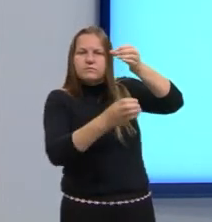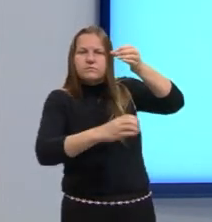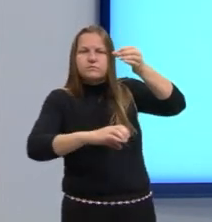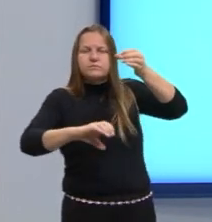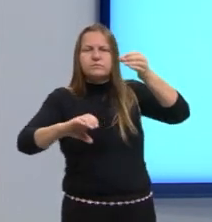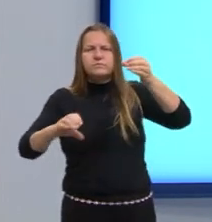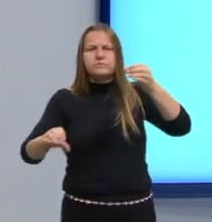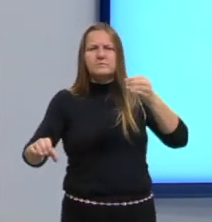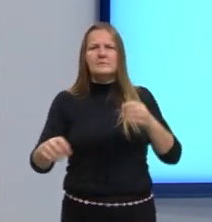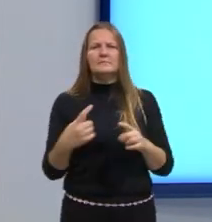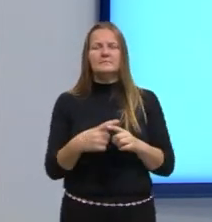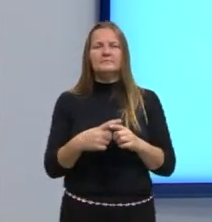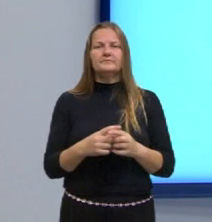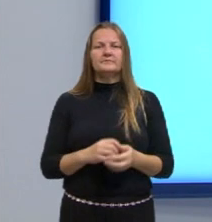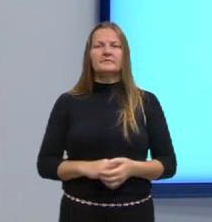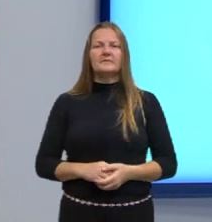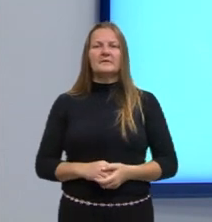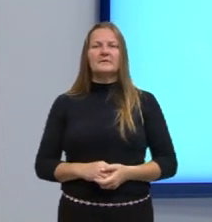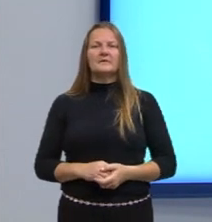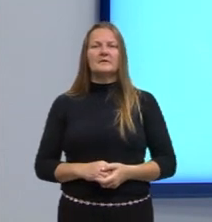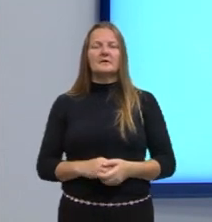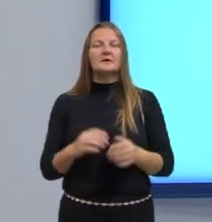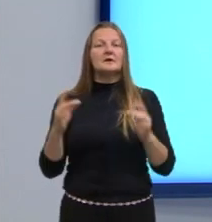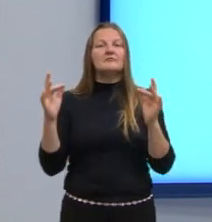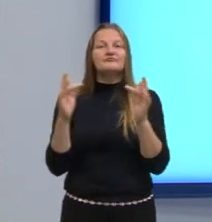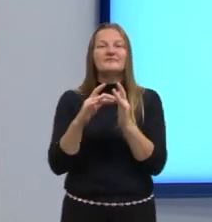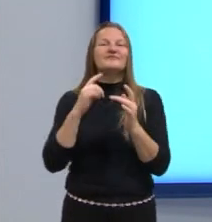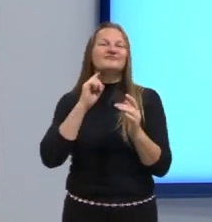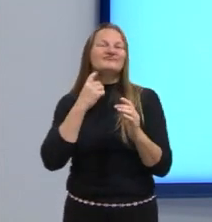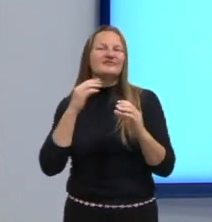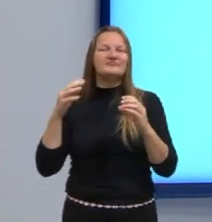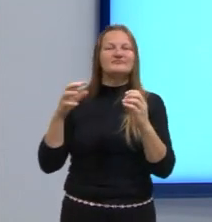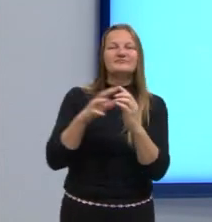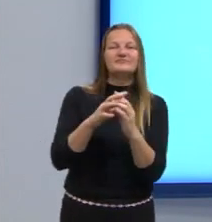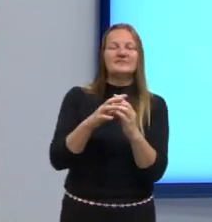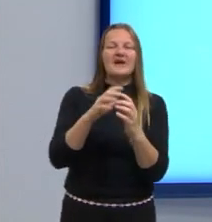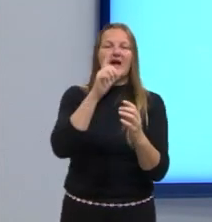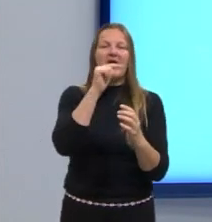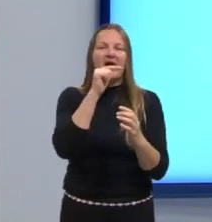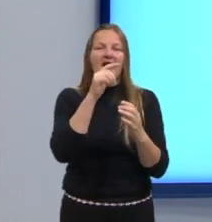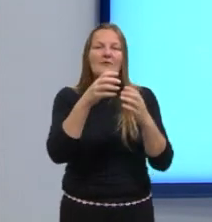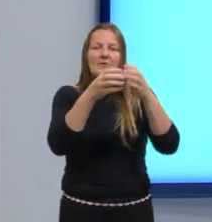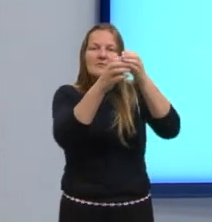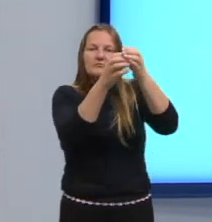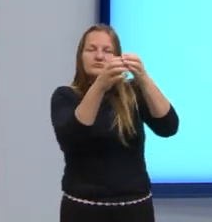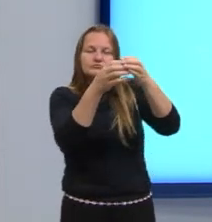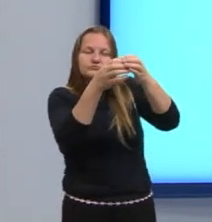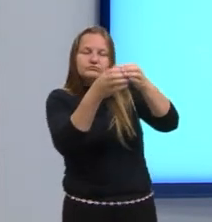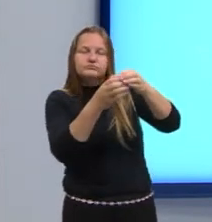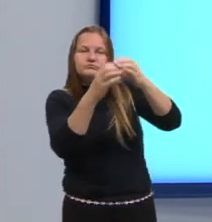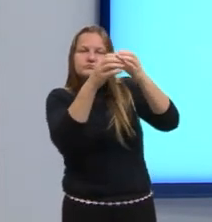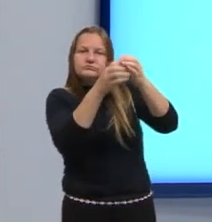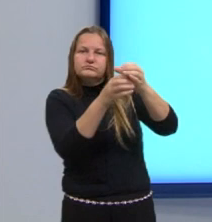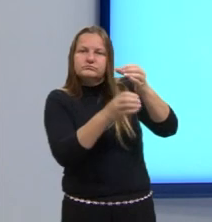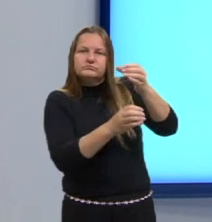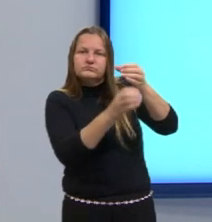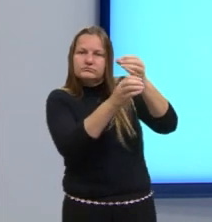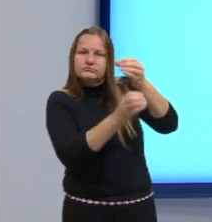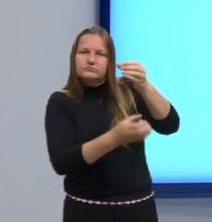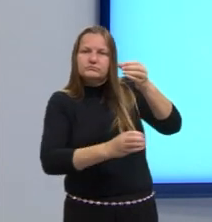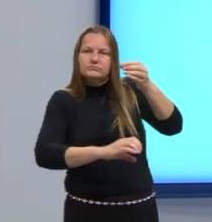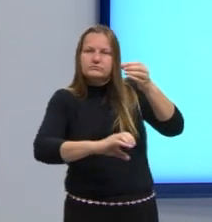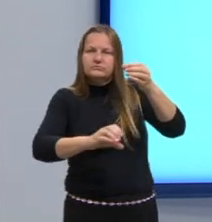de não trazer contaminantes porque vai passar ali para água enfim que vai passar nas tubulações eles